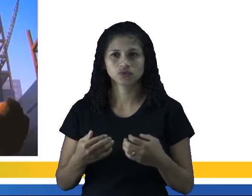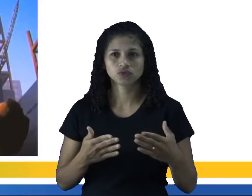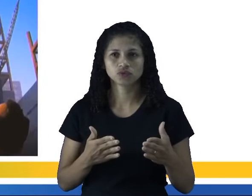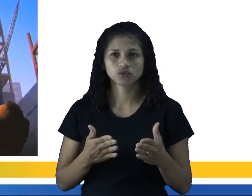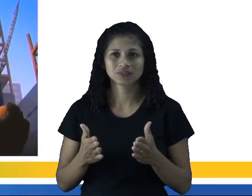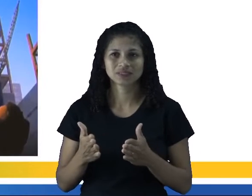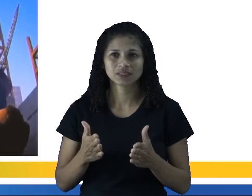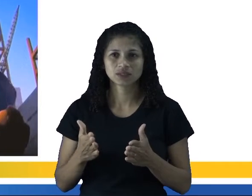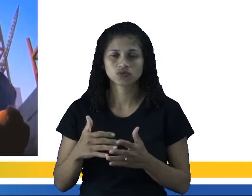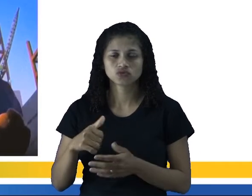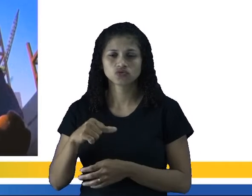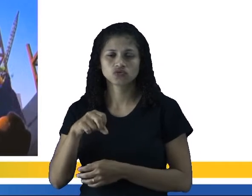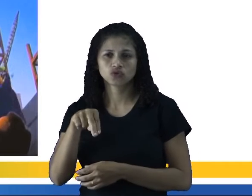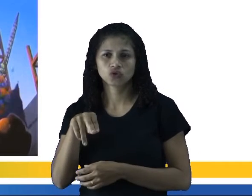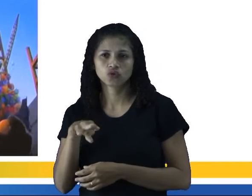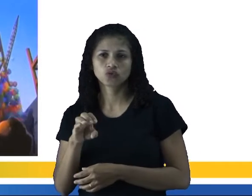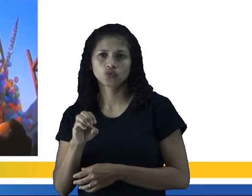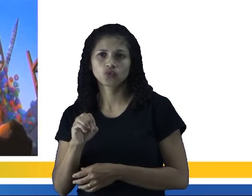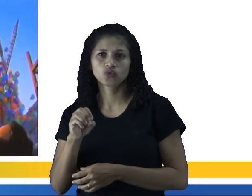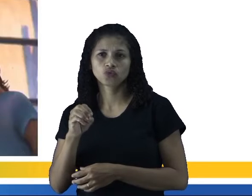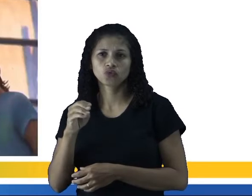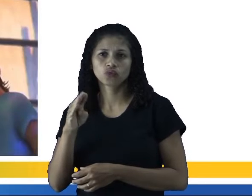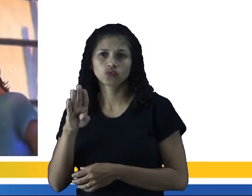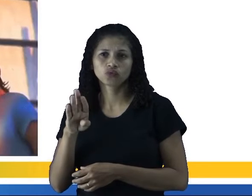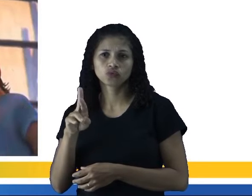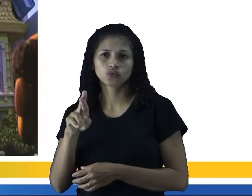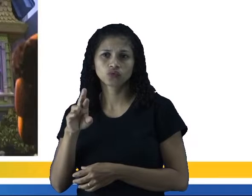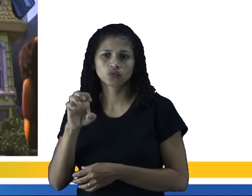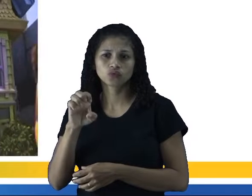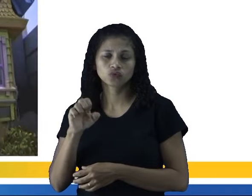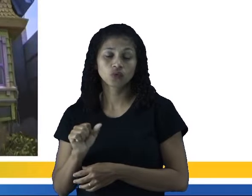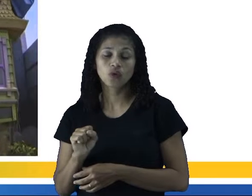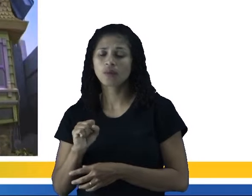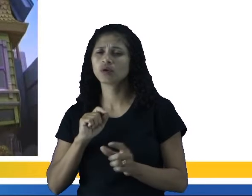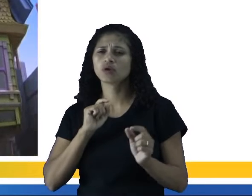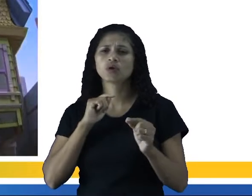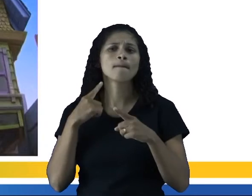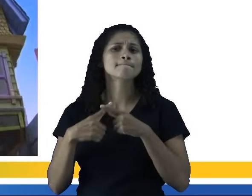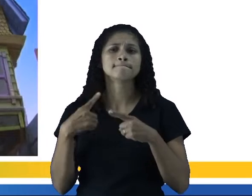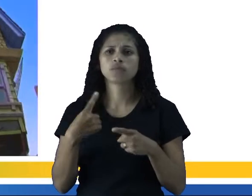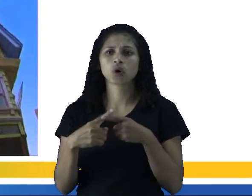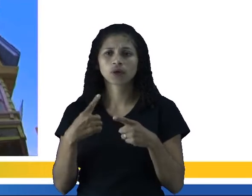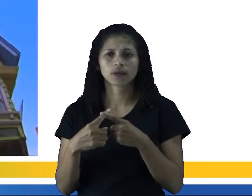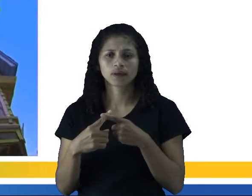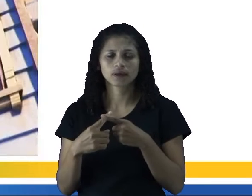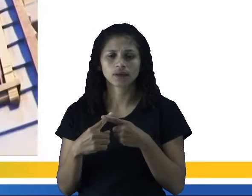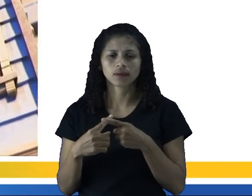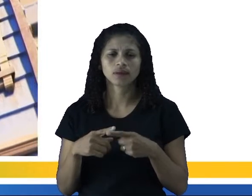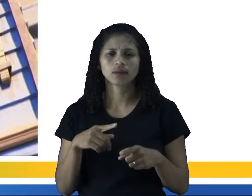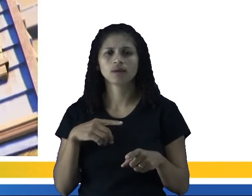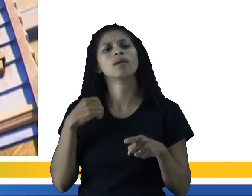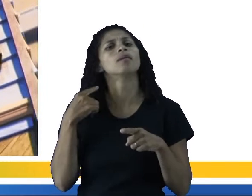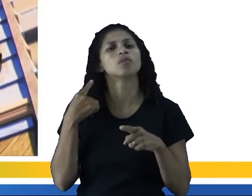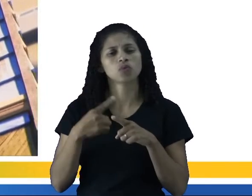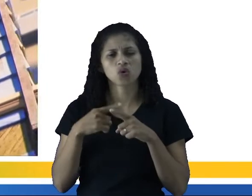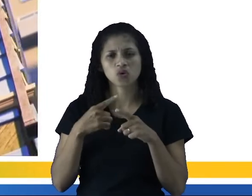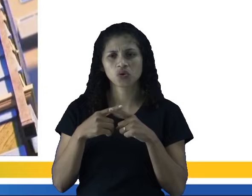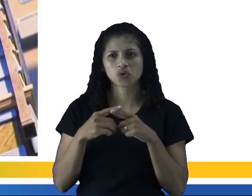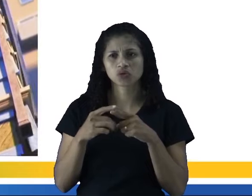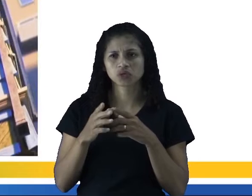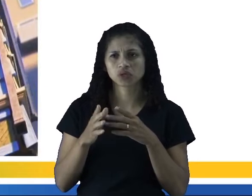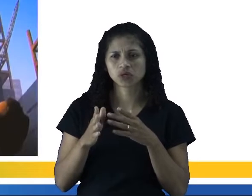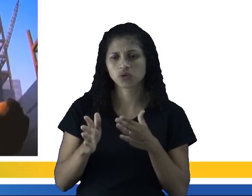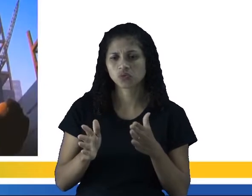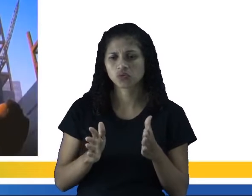designação de nobres. Por que eles são nobres, gente? Porque eles são quimicamente inertes, né? Eles não reagem entre si e nem